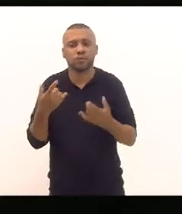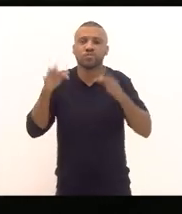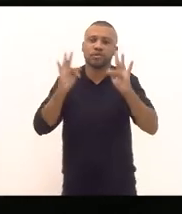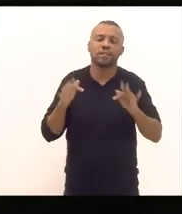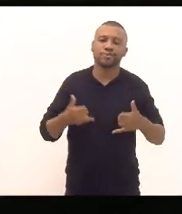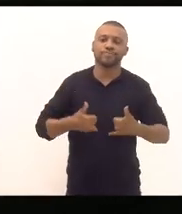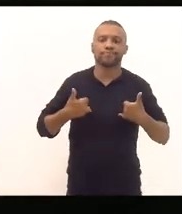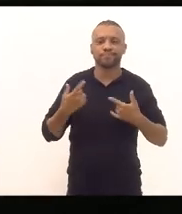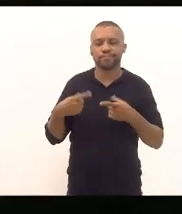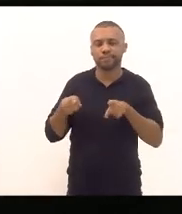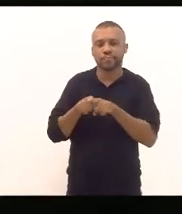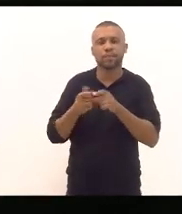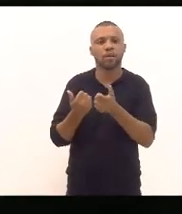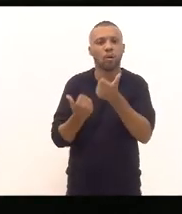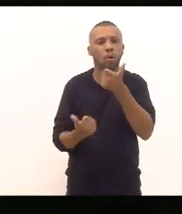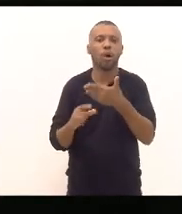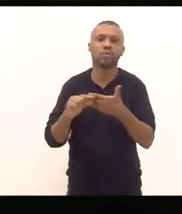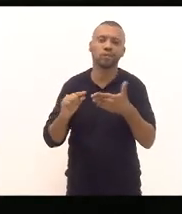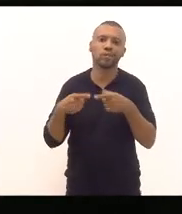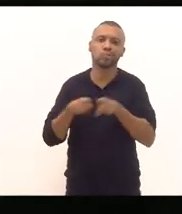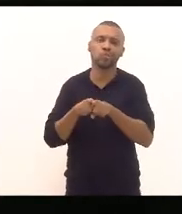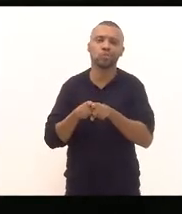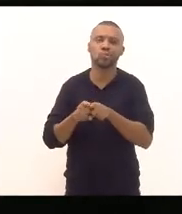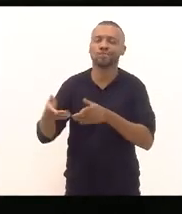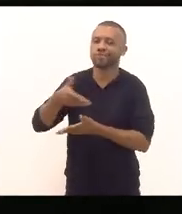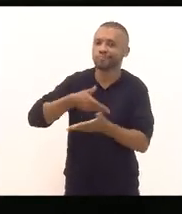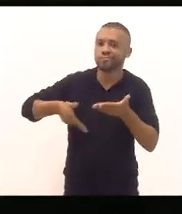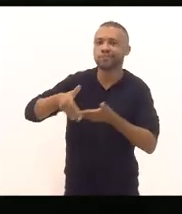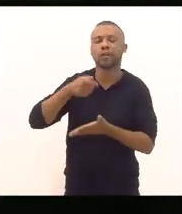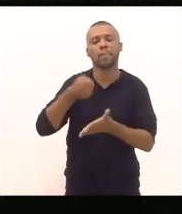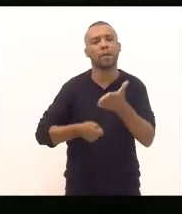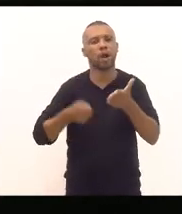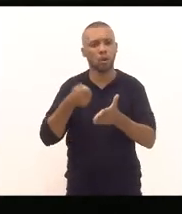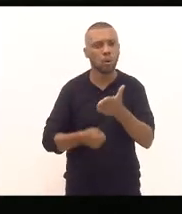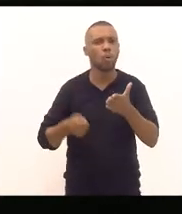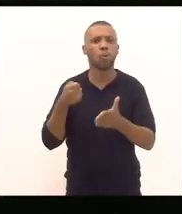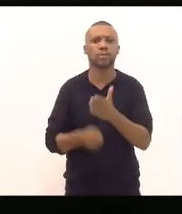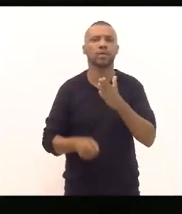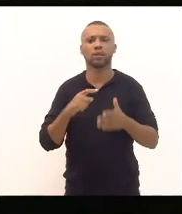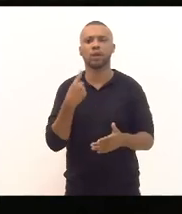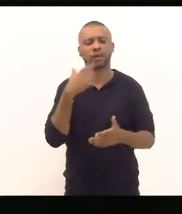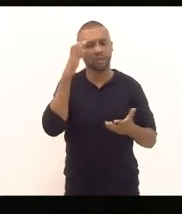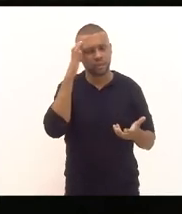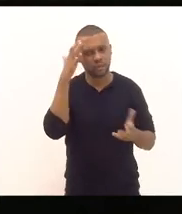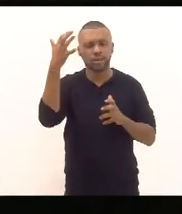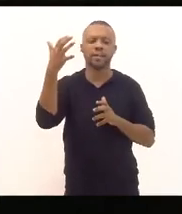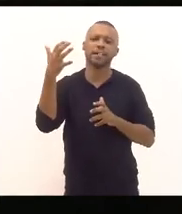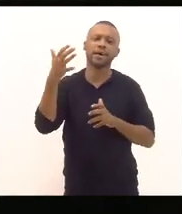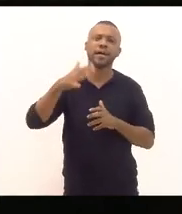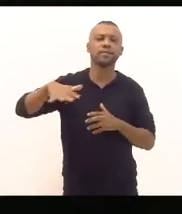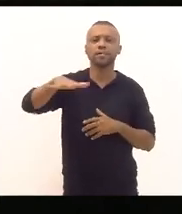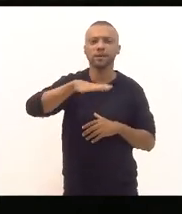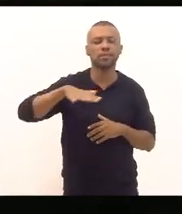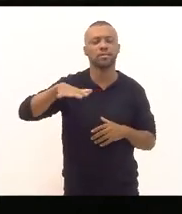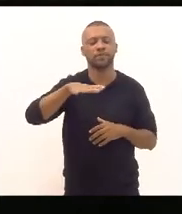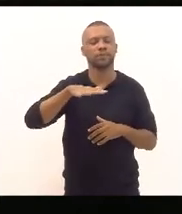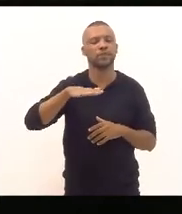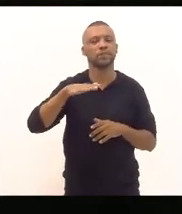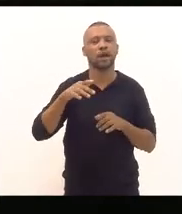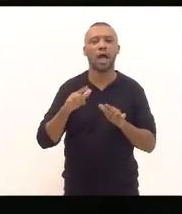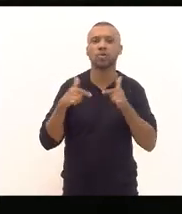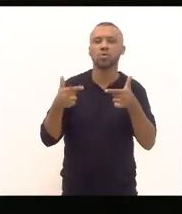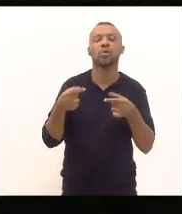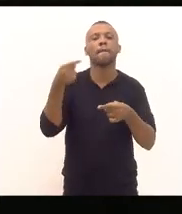acompanha da tia Ju e junto comigo captar os paus nas empreitada nós decidimos tia Ju para evitar qualquer tipo de polêmica